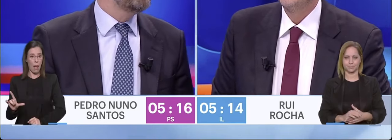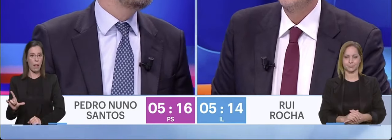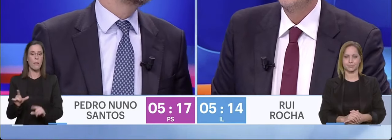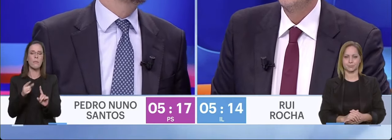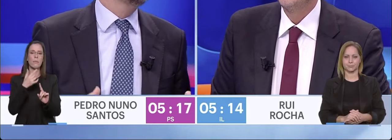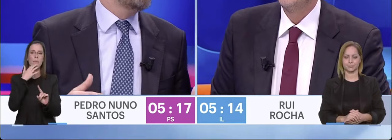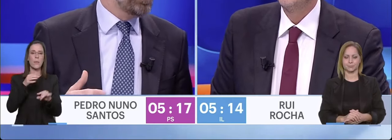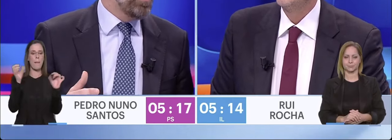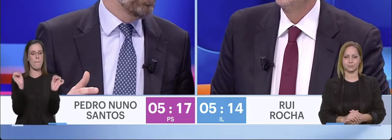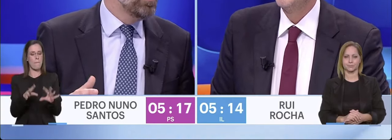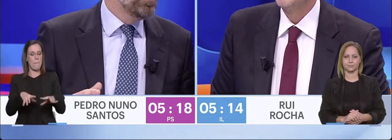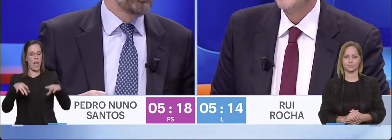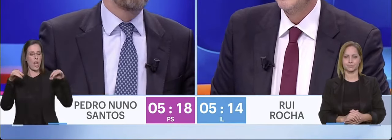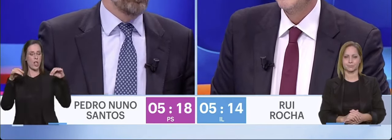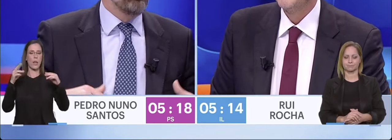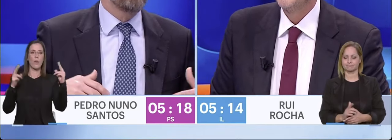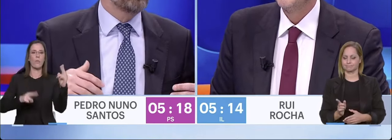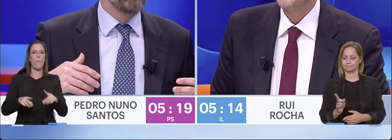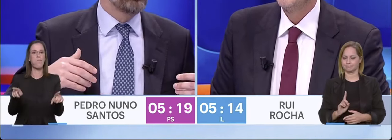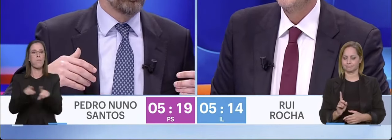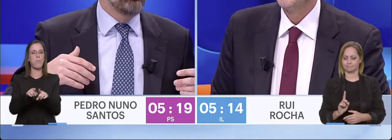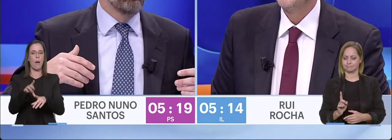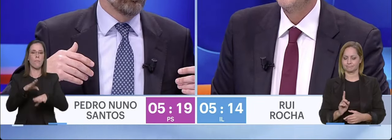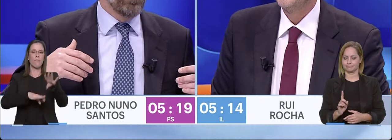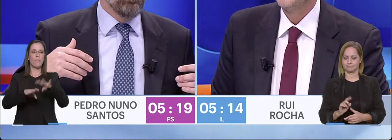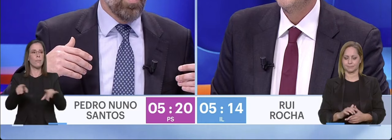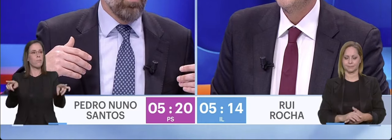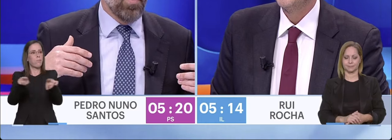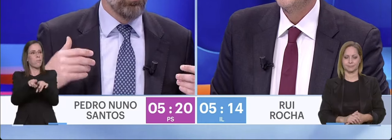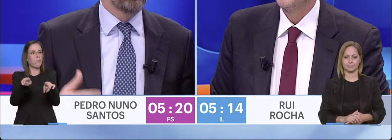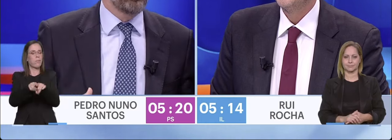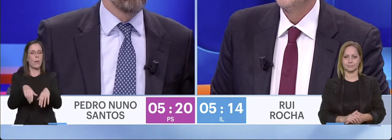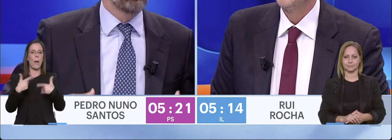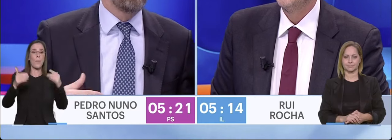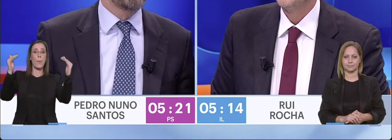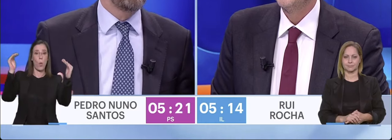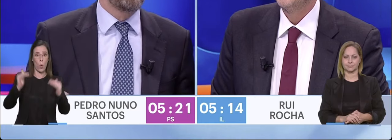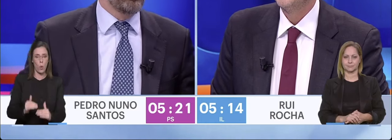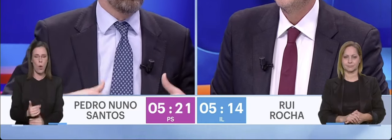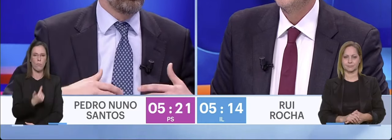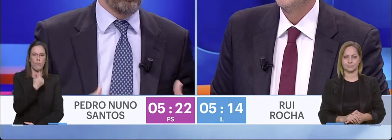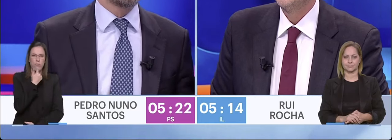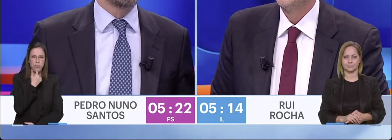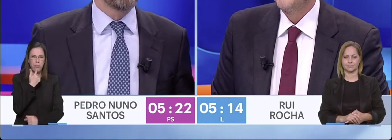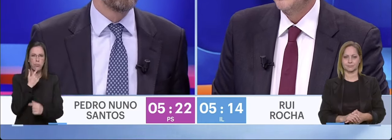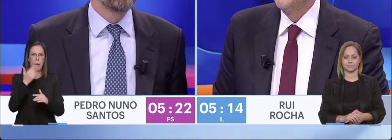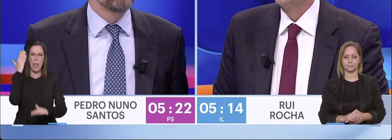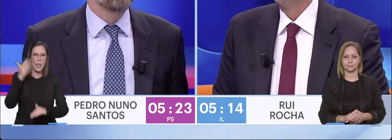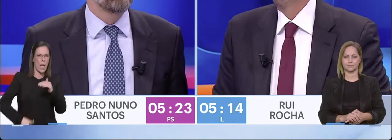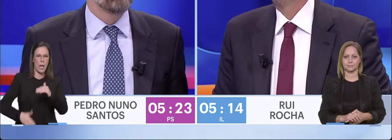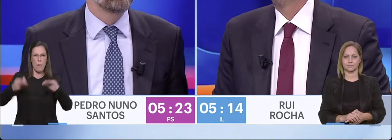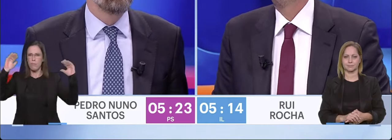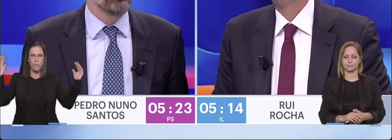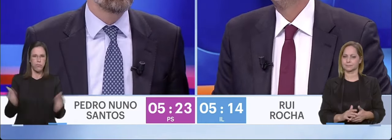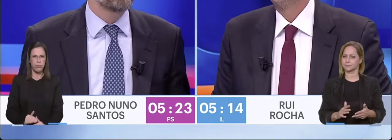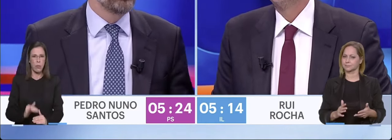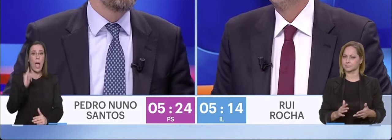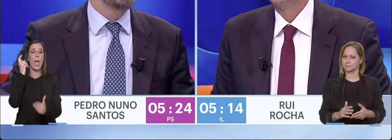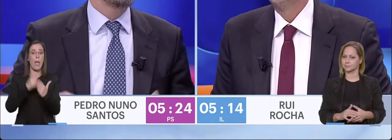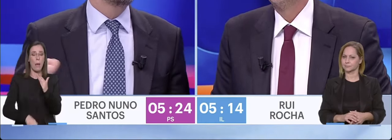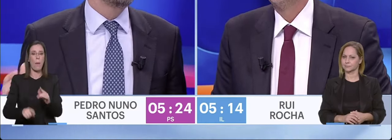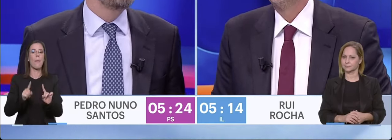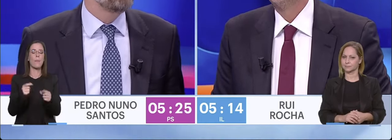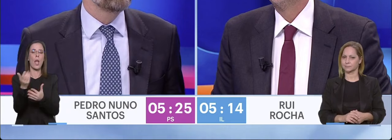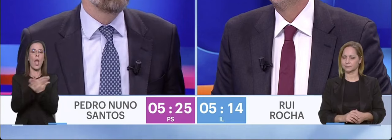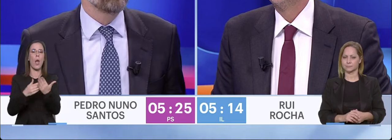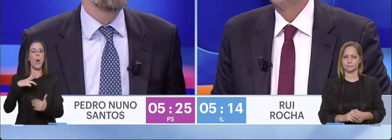acredita na magia fiscal Isto é nós fazemos aqui uma uma uma redução substancial drástica do dos impostos e